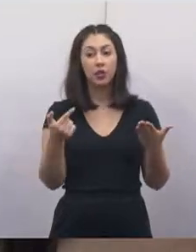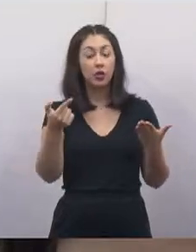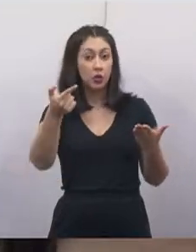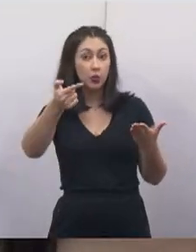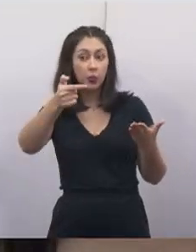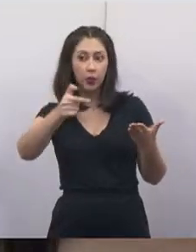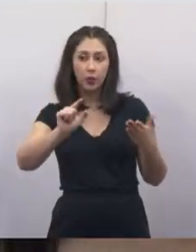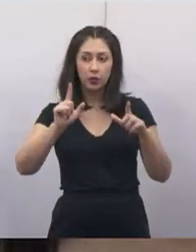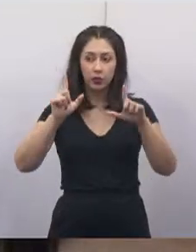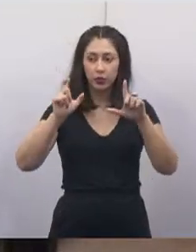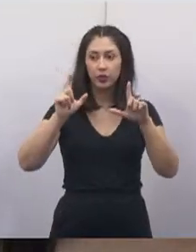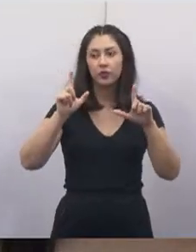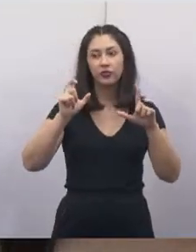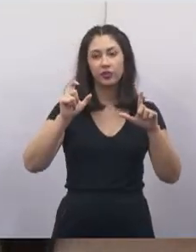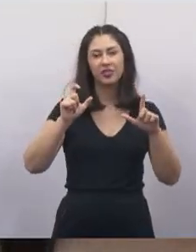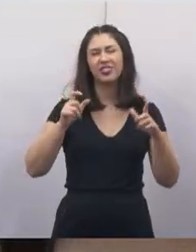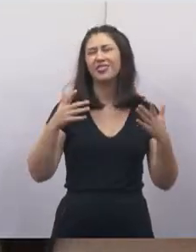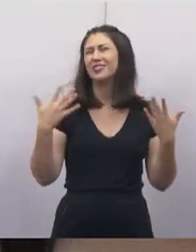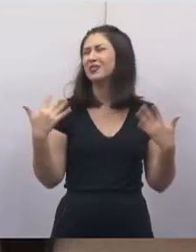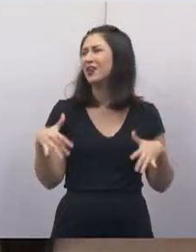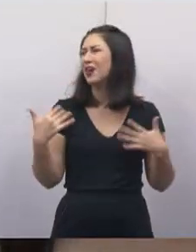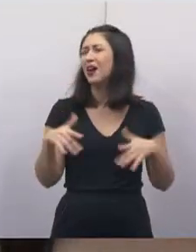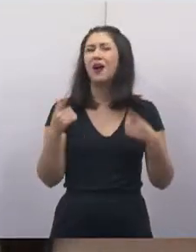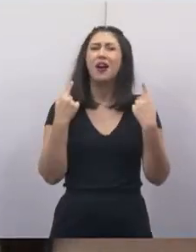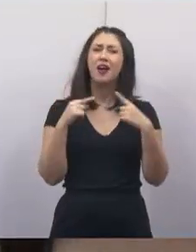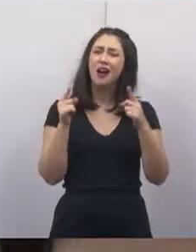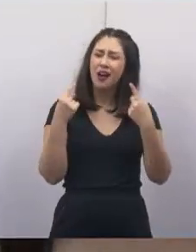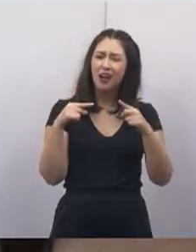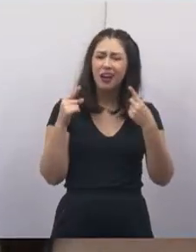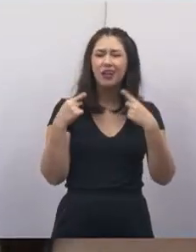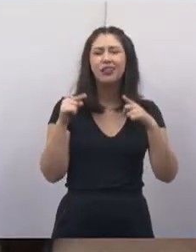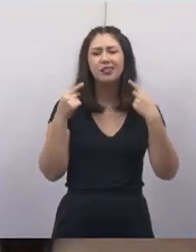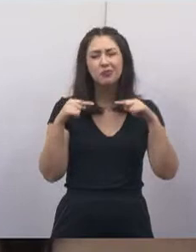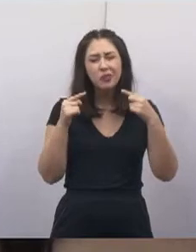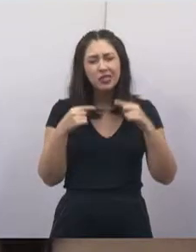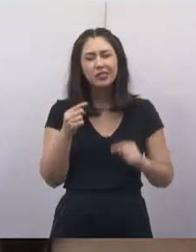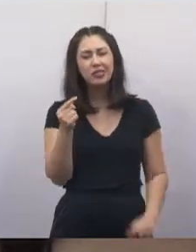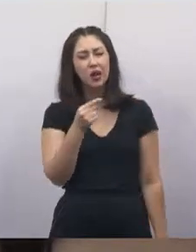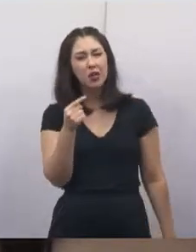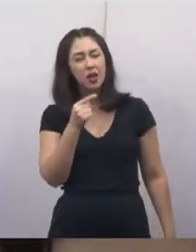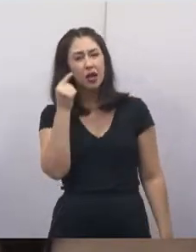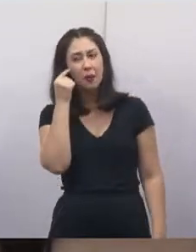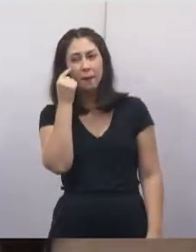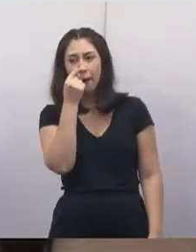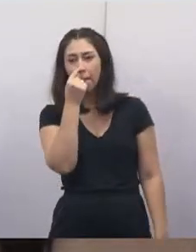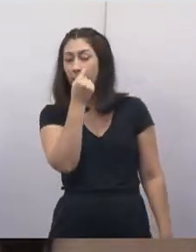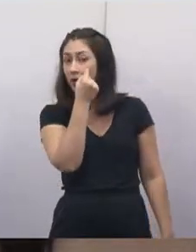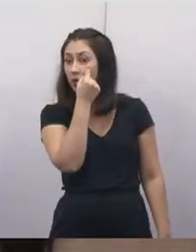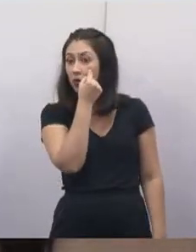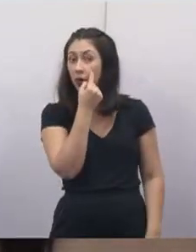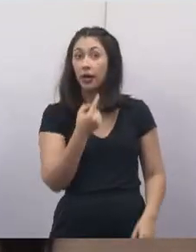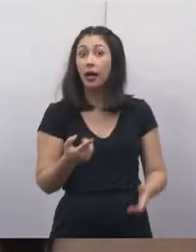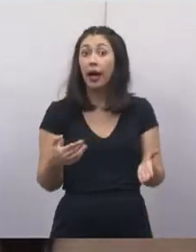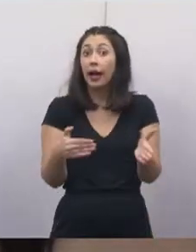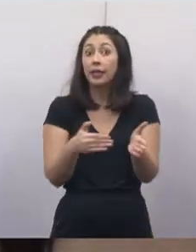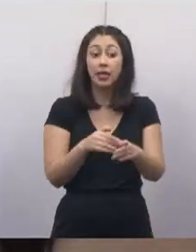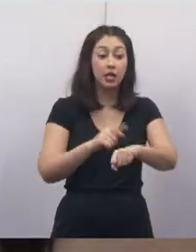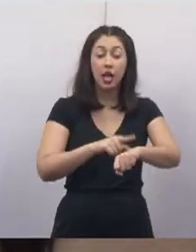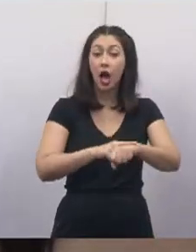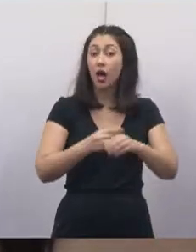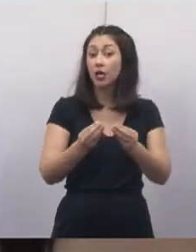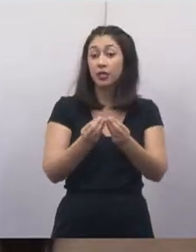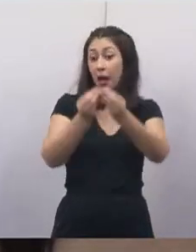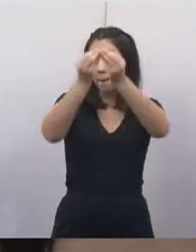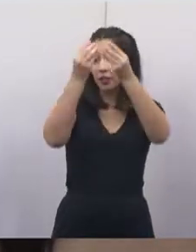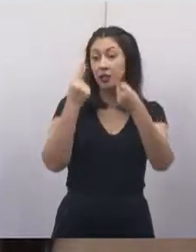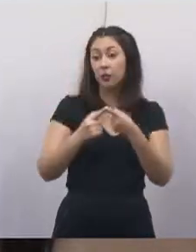foto, e foi muita reclamação lá no Parque Minha Lua, até na hora da missa, que